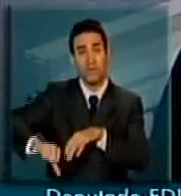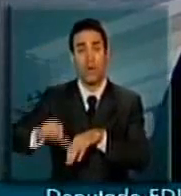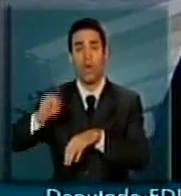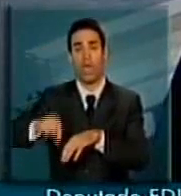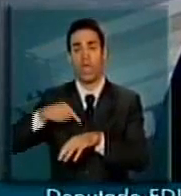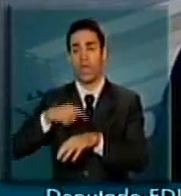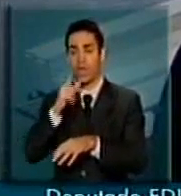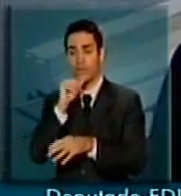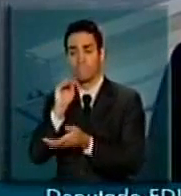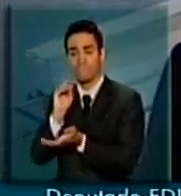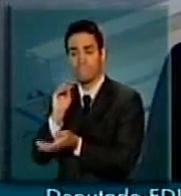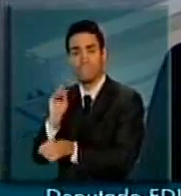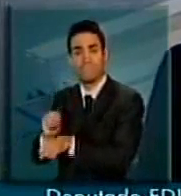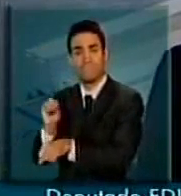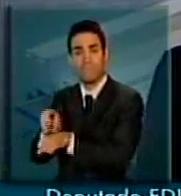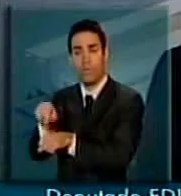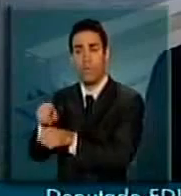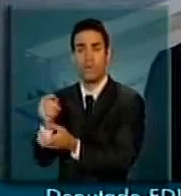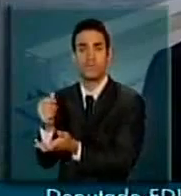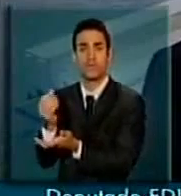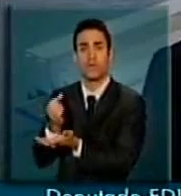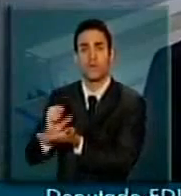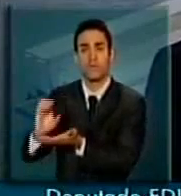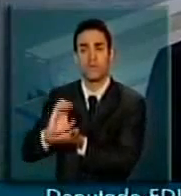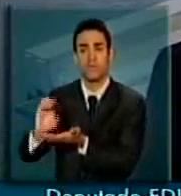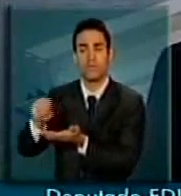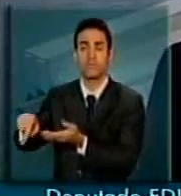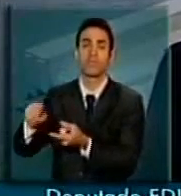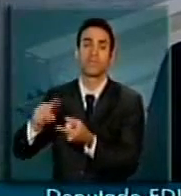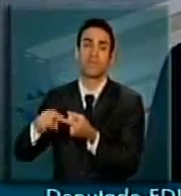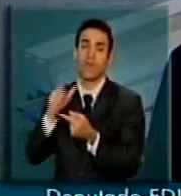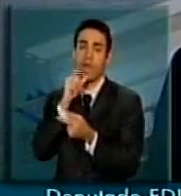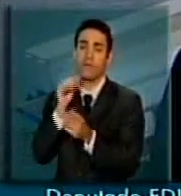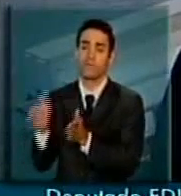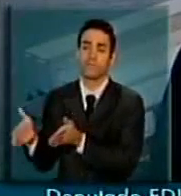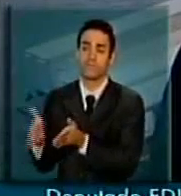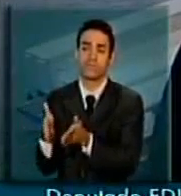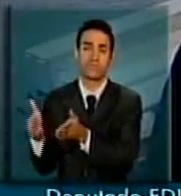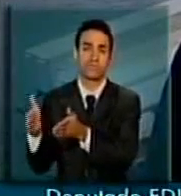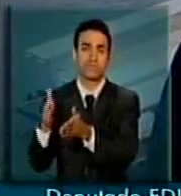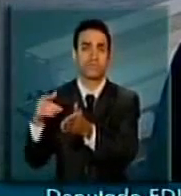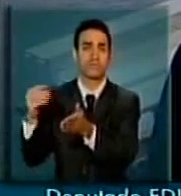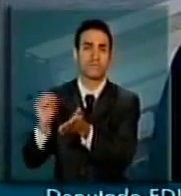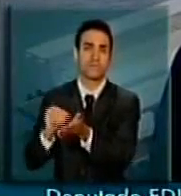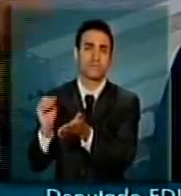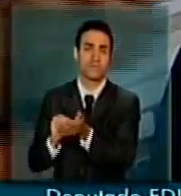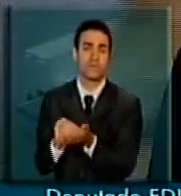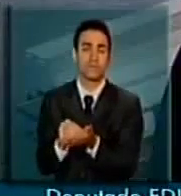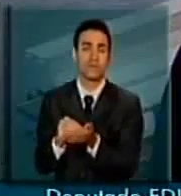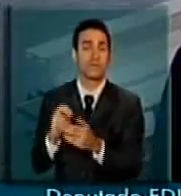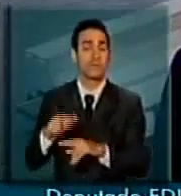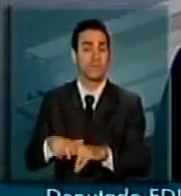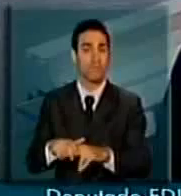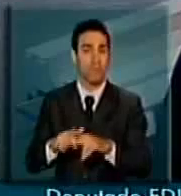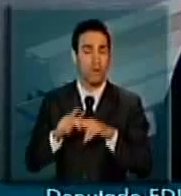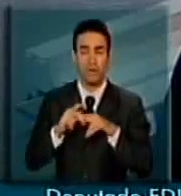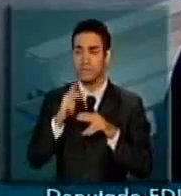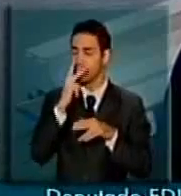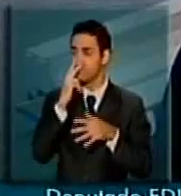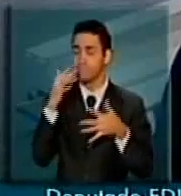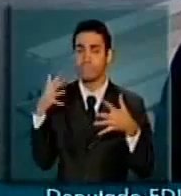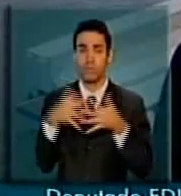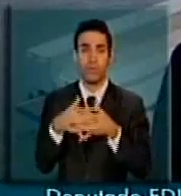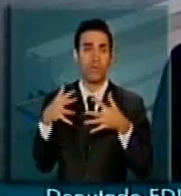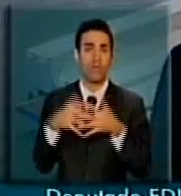de 40 anos, não planejamos investimento nesse sentido, e isso está complicando porque